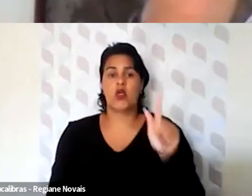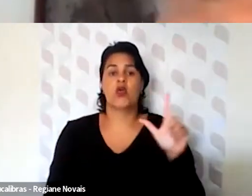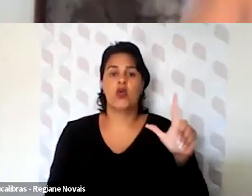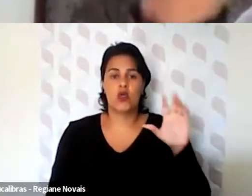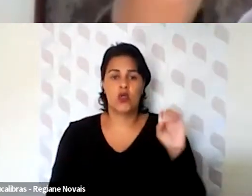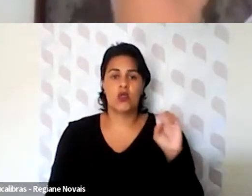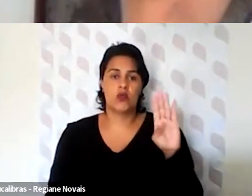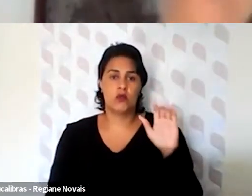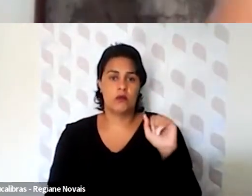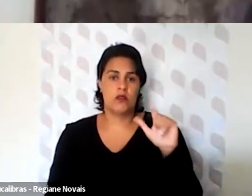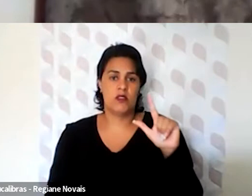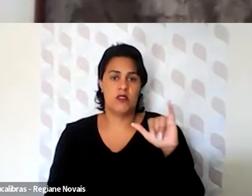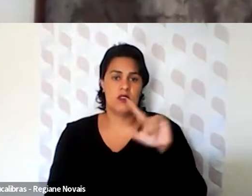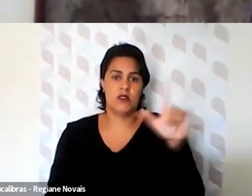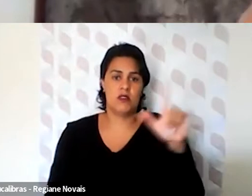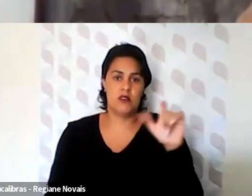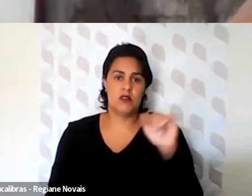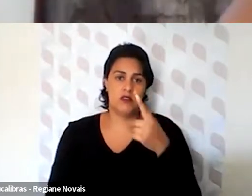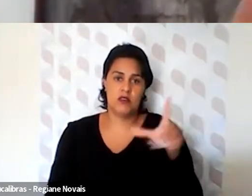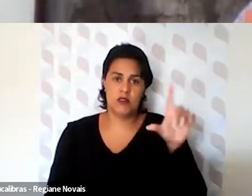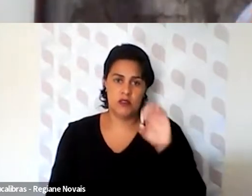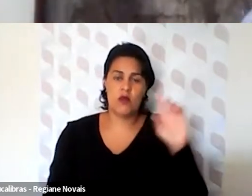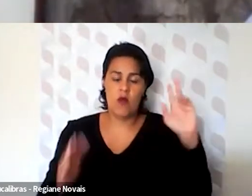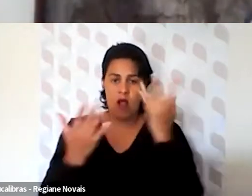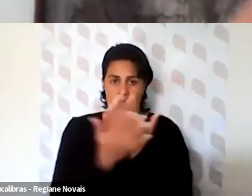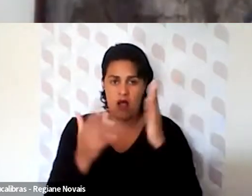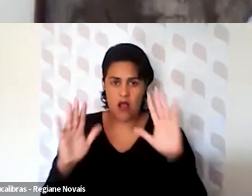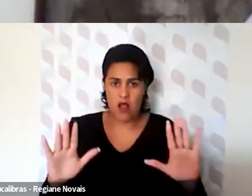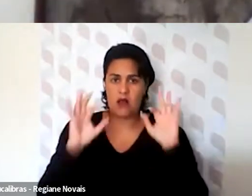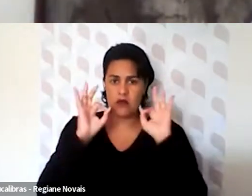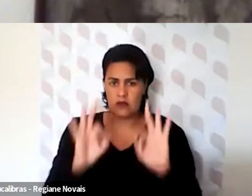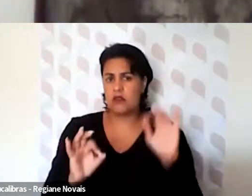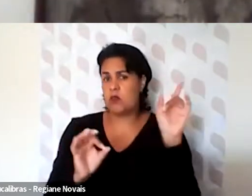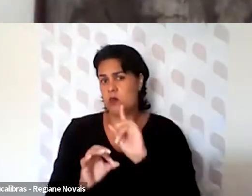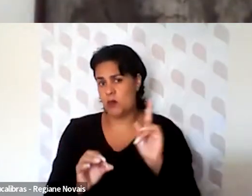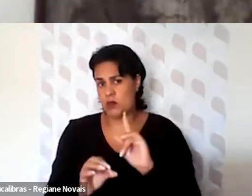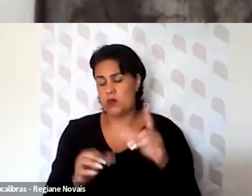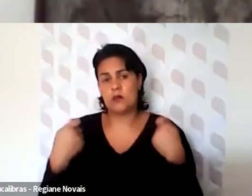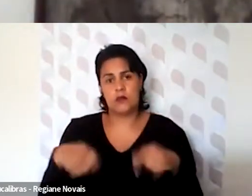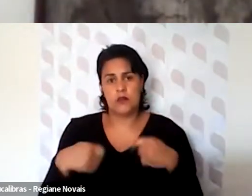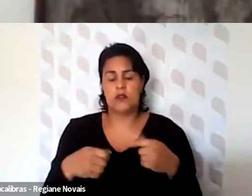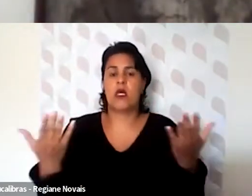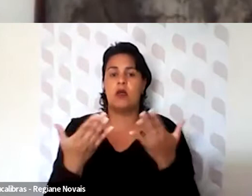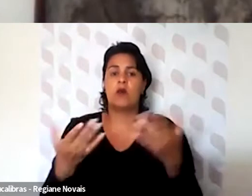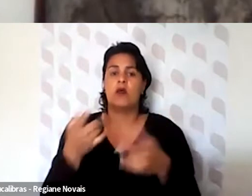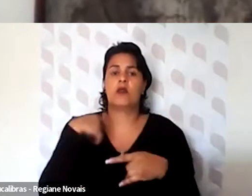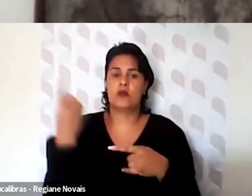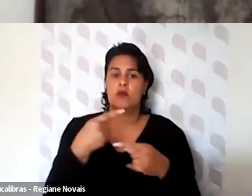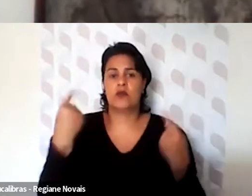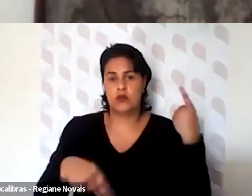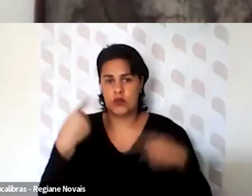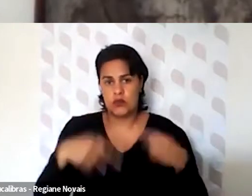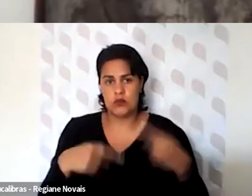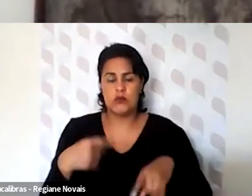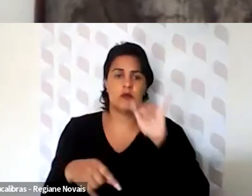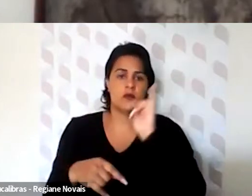está a superglobalização acabou, e isso tem impactos extremamente expressivos nisso que nós estamos discutindo aqui, como, por exemplo, toda a